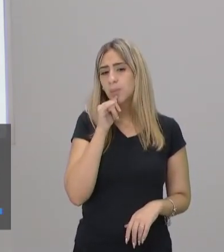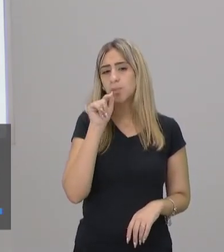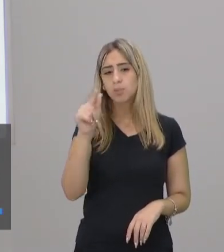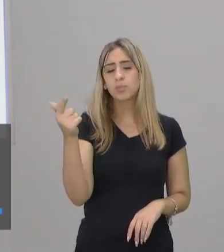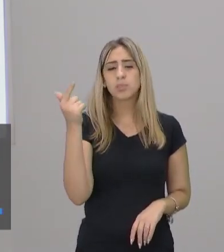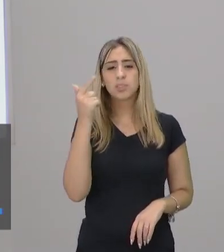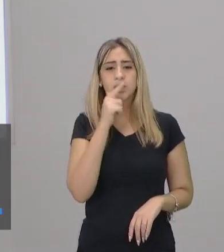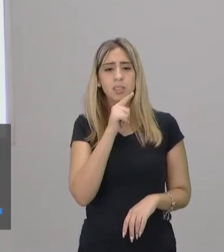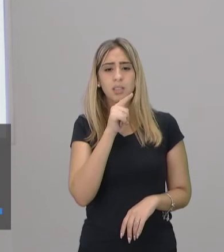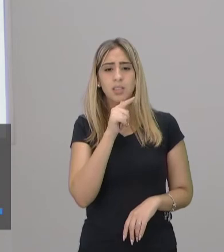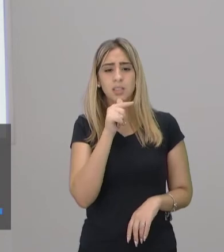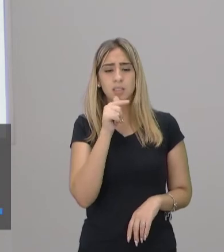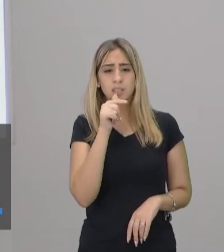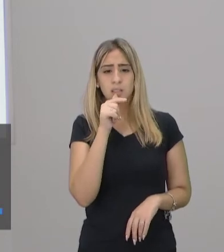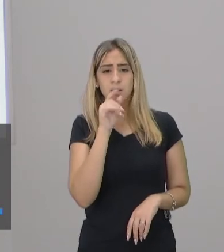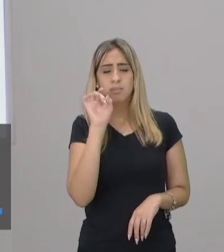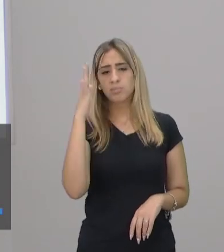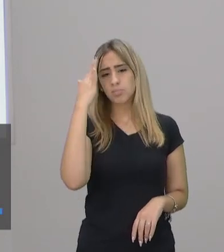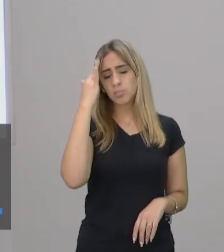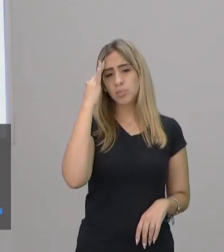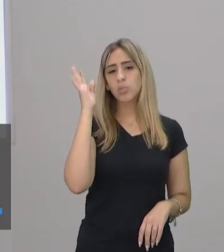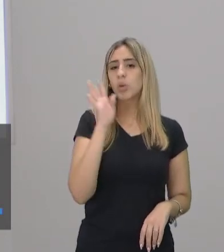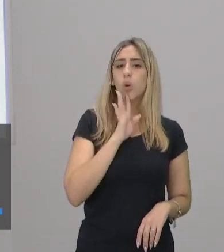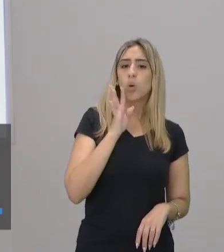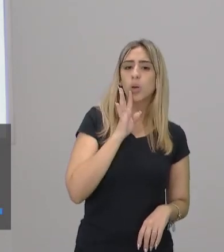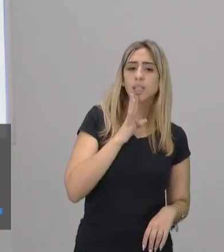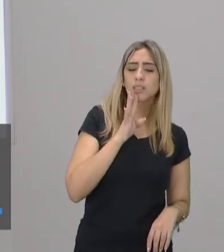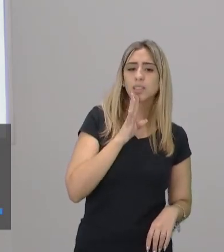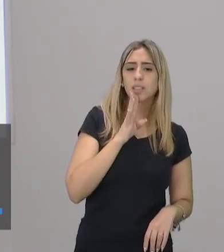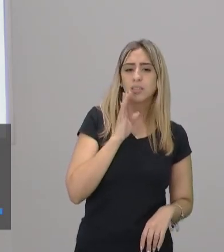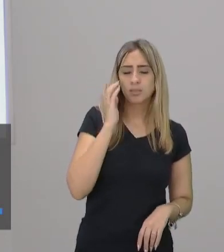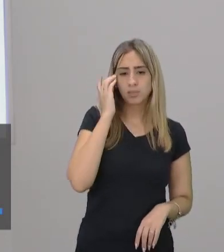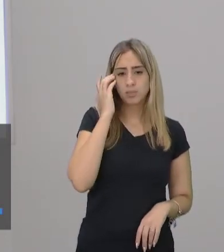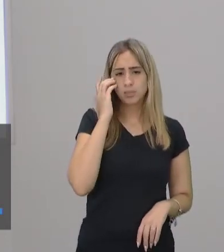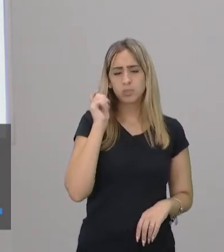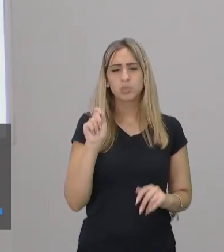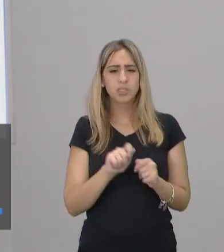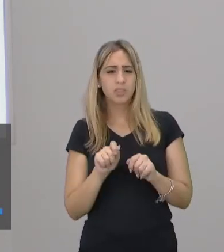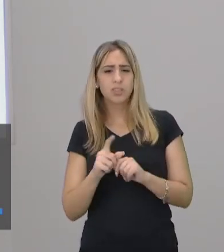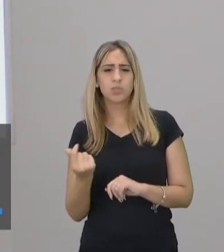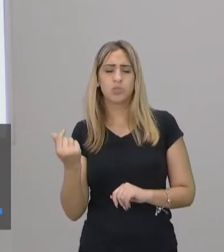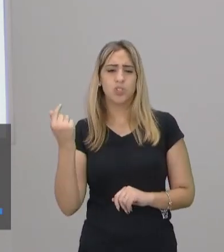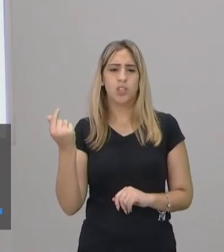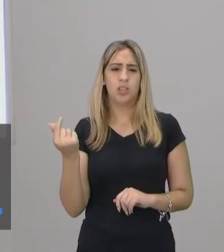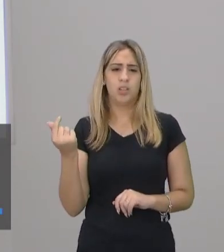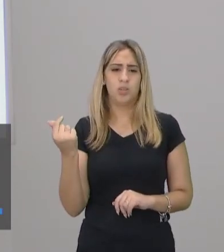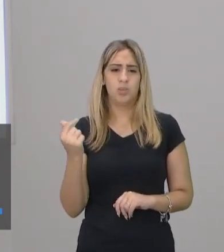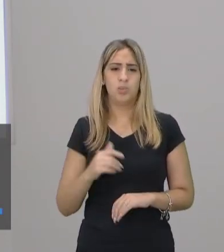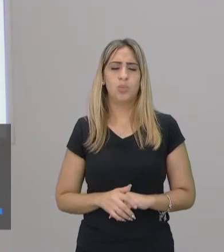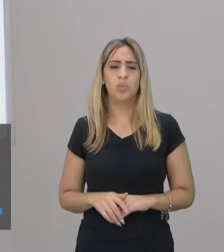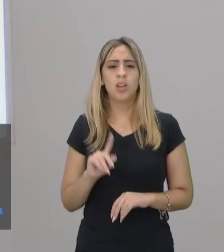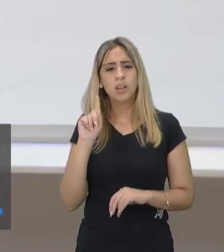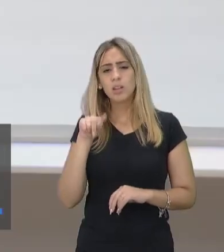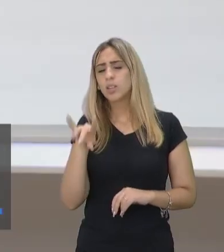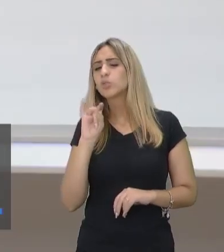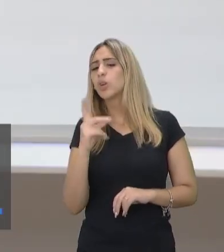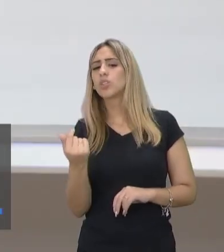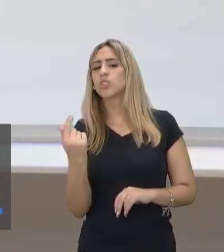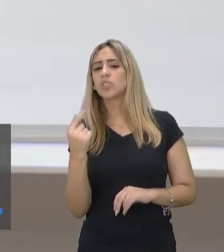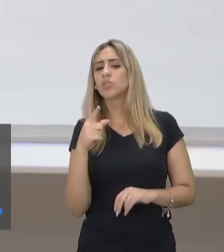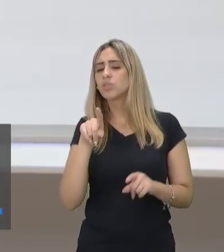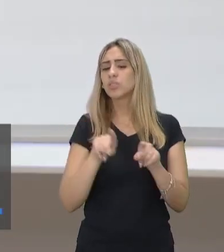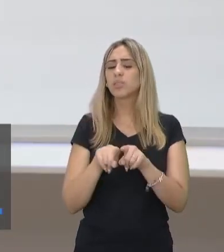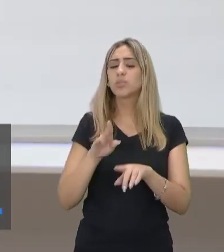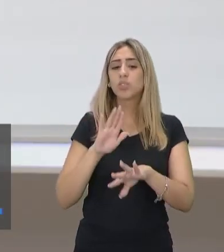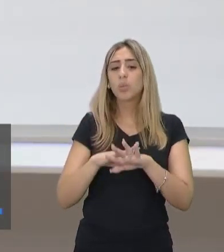ganha, mas se você não souber, não conhecer, não souber o que você faz com o dinheiro, exatamente. Acaba. E não é só dinheiro, às vezes você